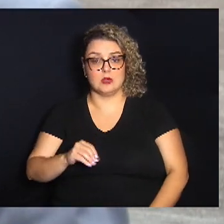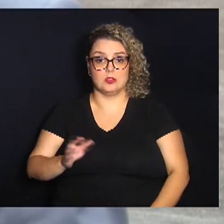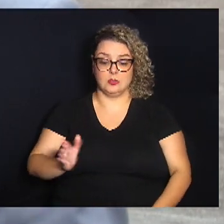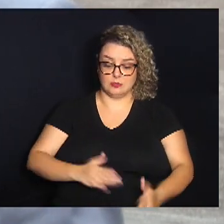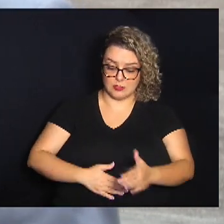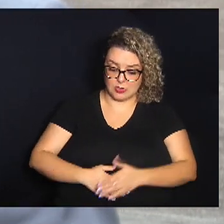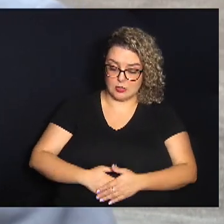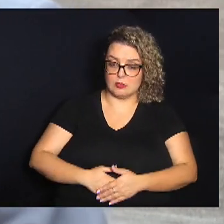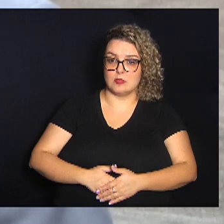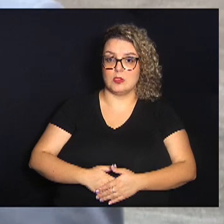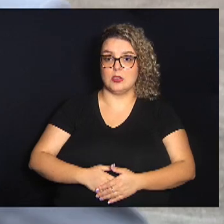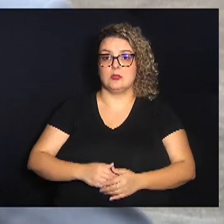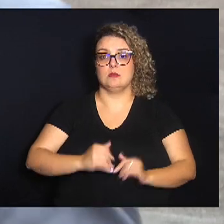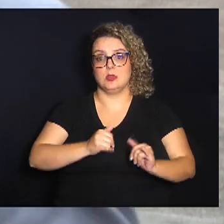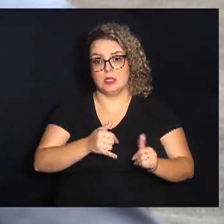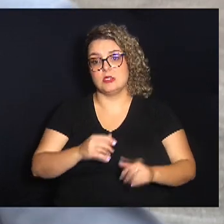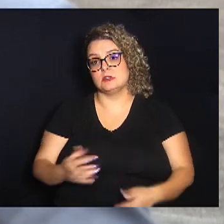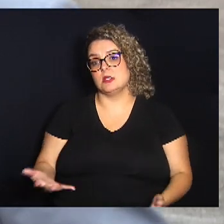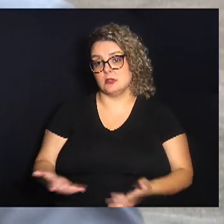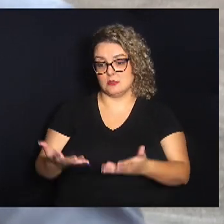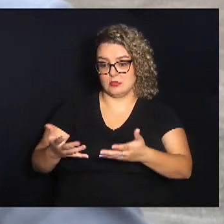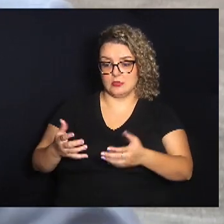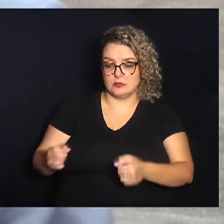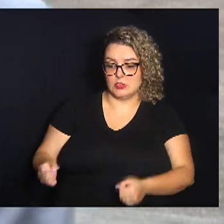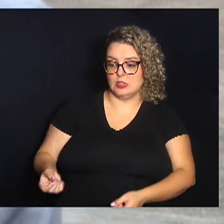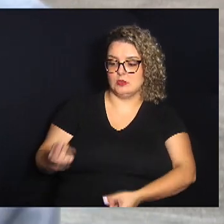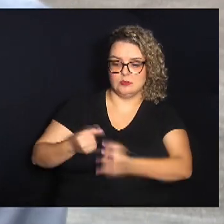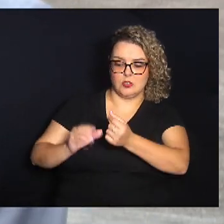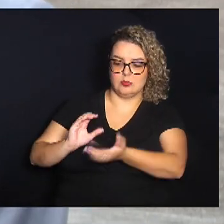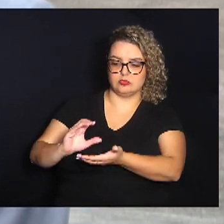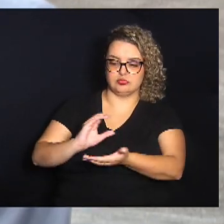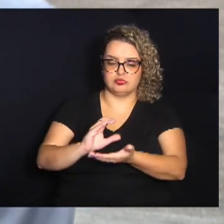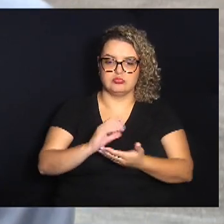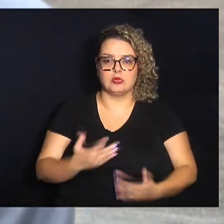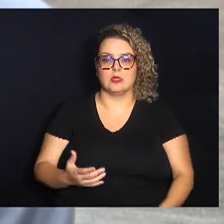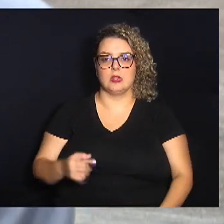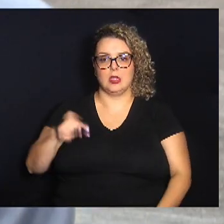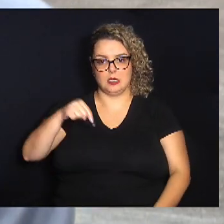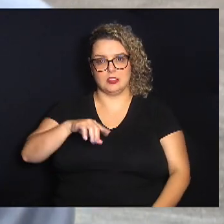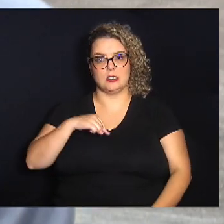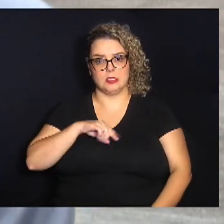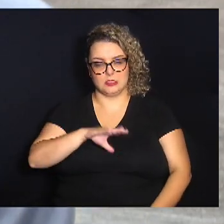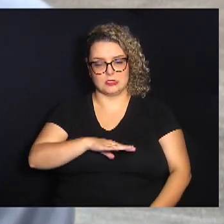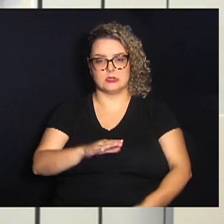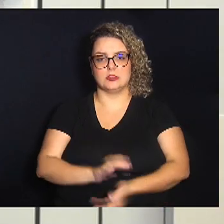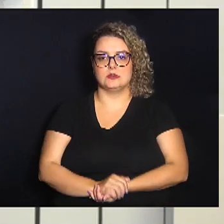sempre seja alimentado por várias vias aqui na nossa cidade.